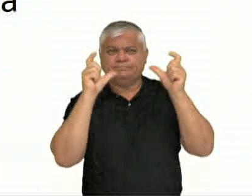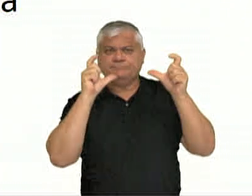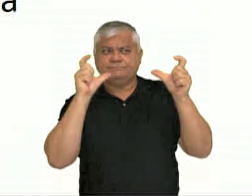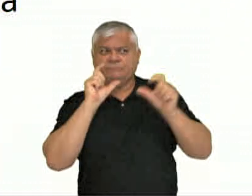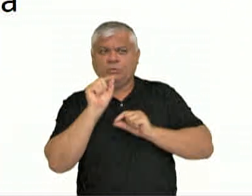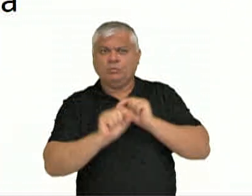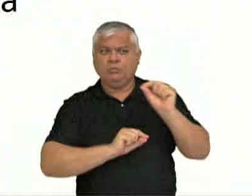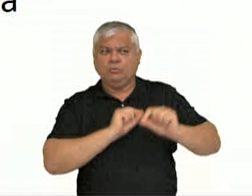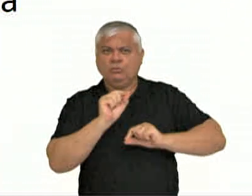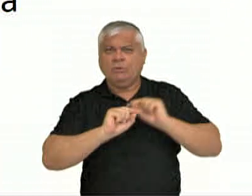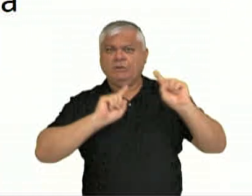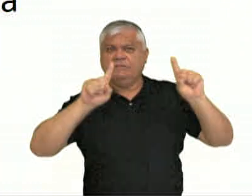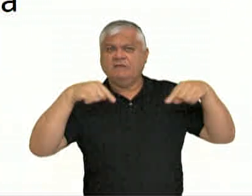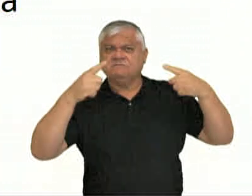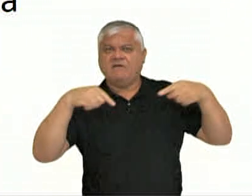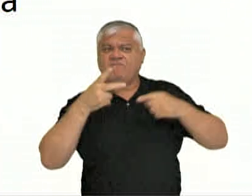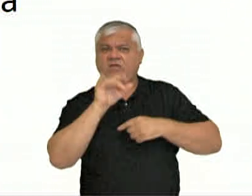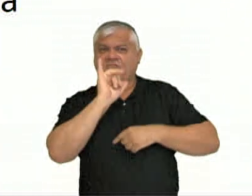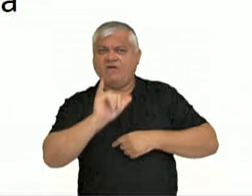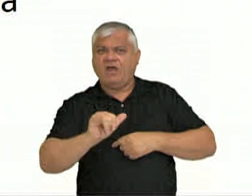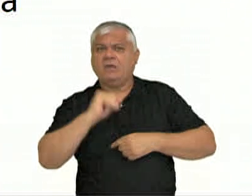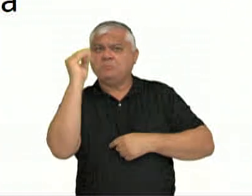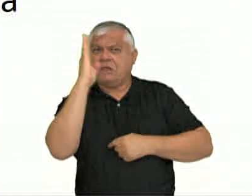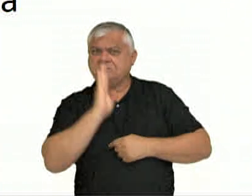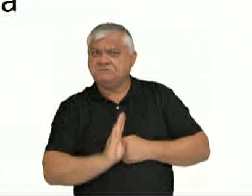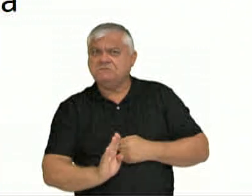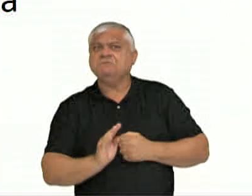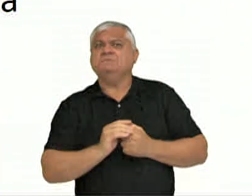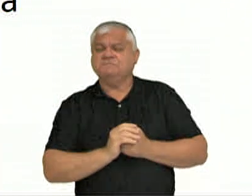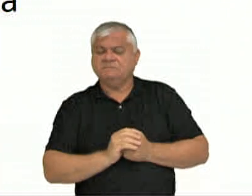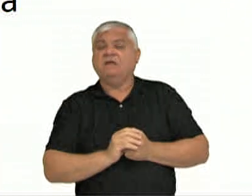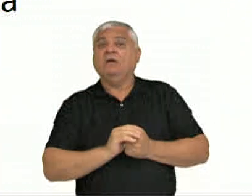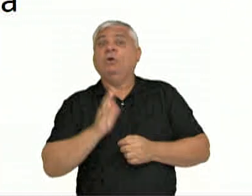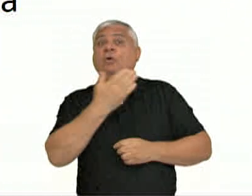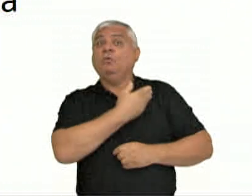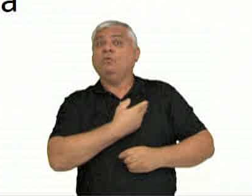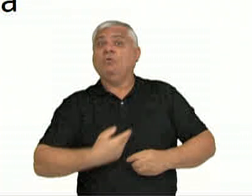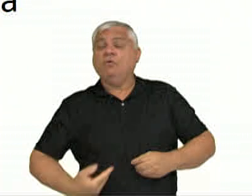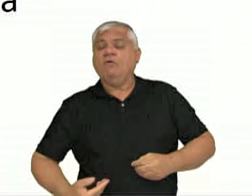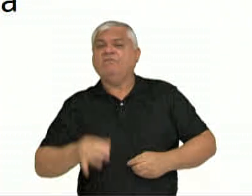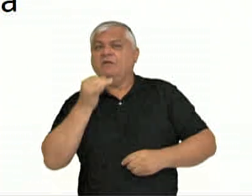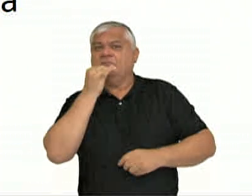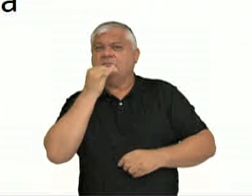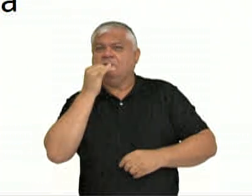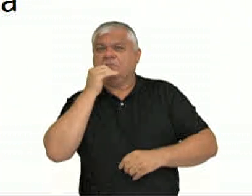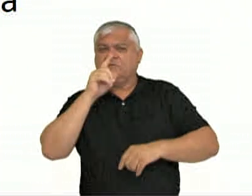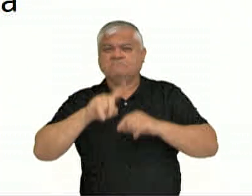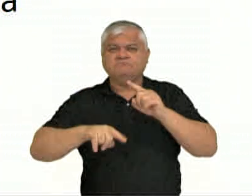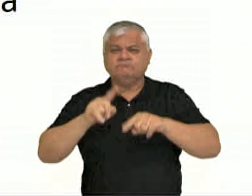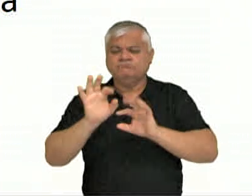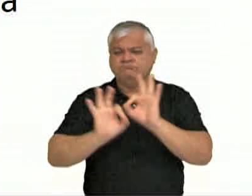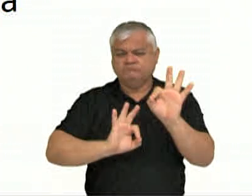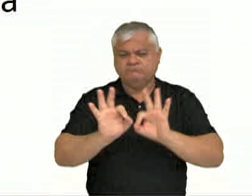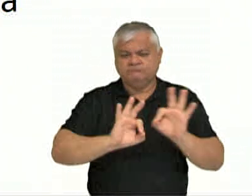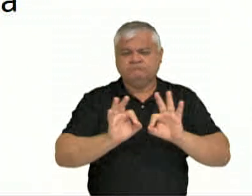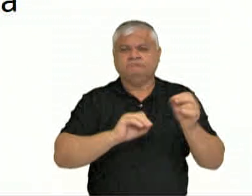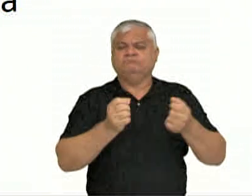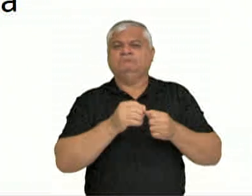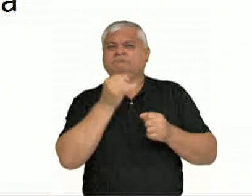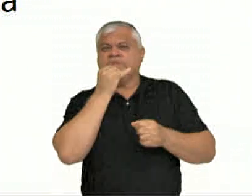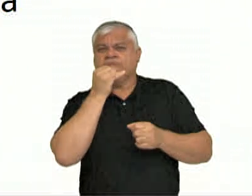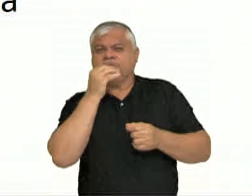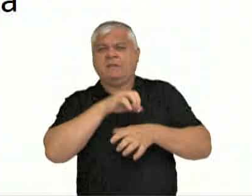do desafio que se aproximava. O governo colocou no ar todo um arsenal de ferramentas online